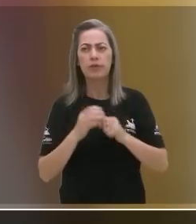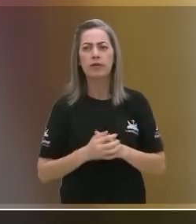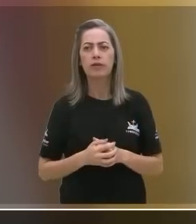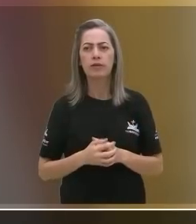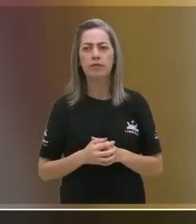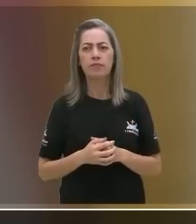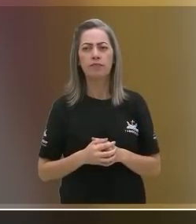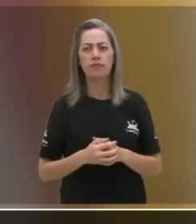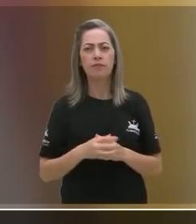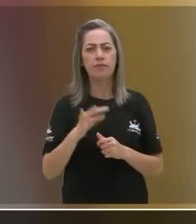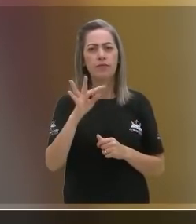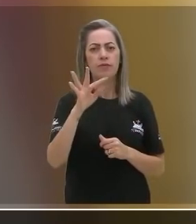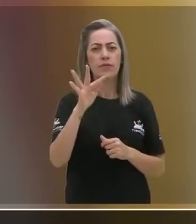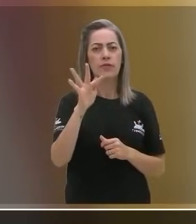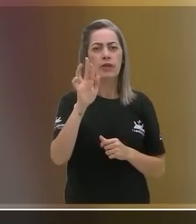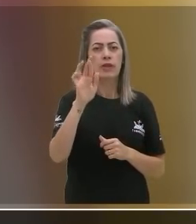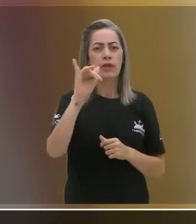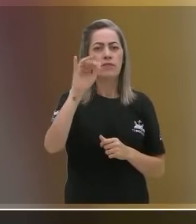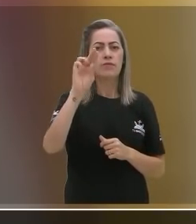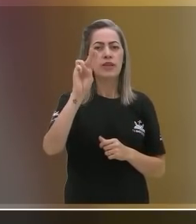é o começo de uma ruína.